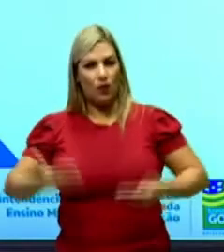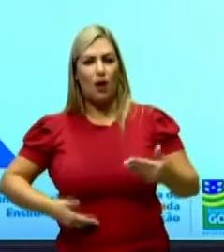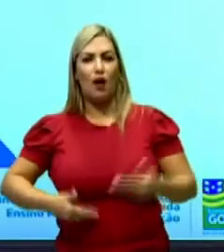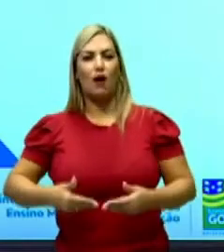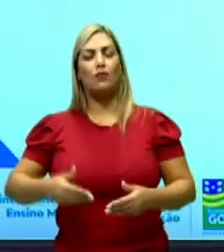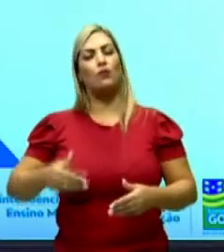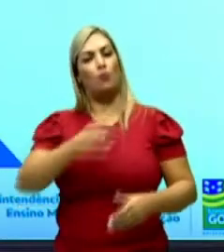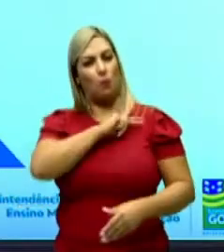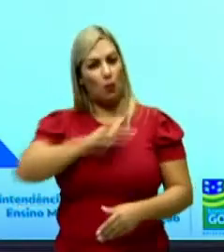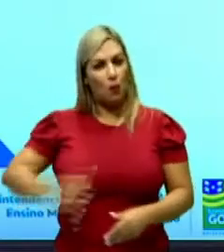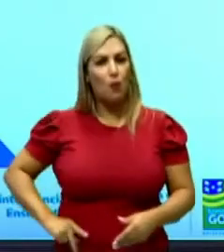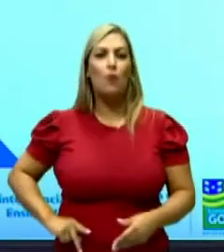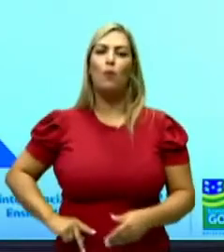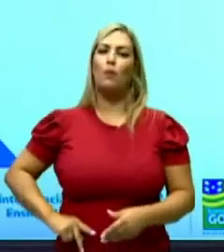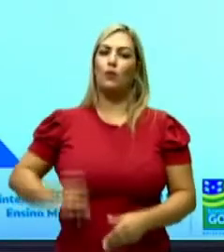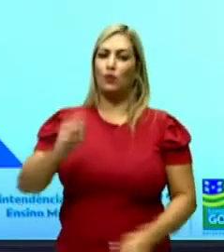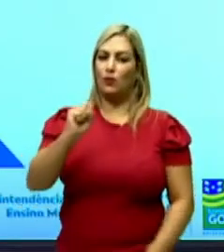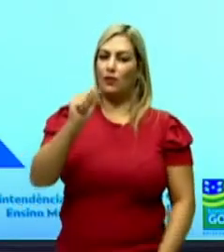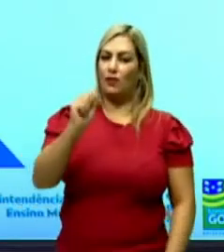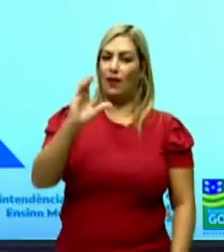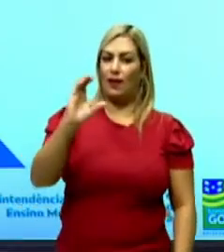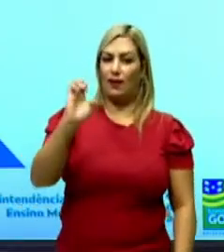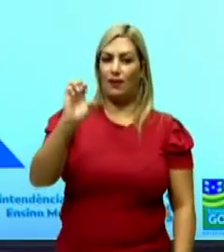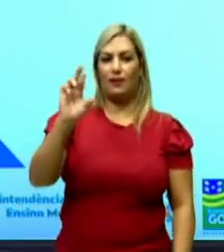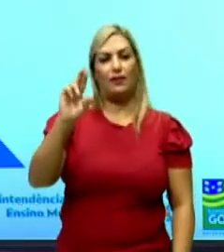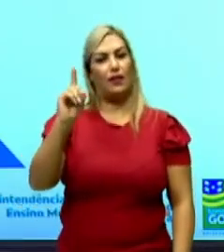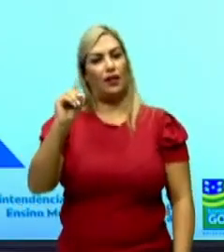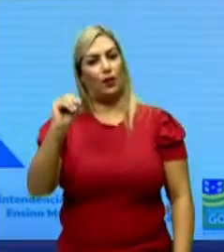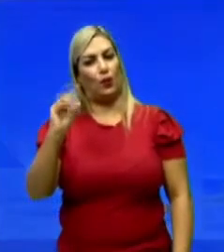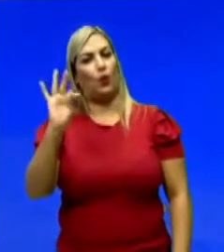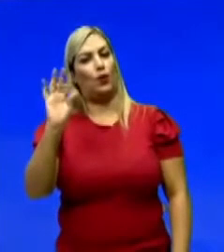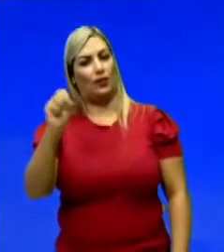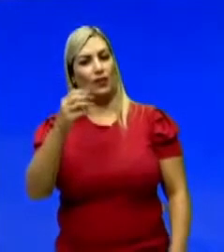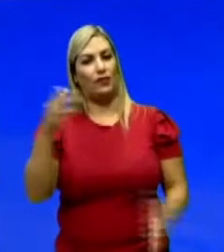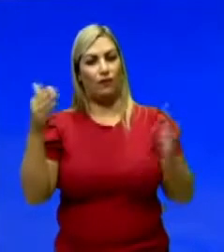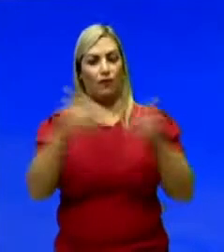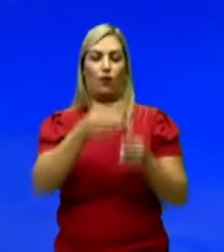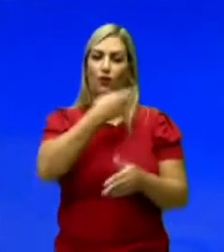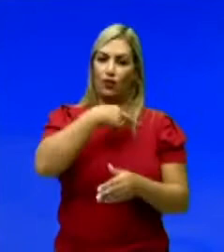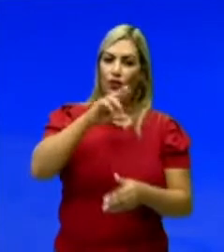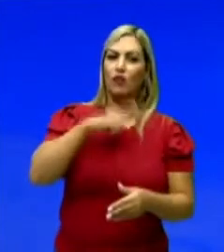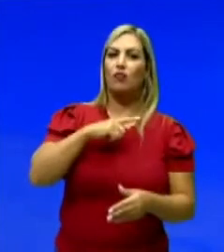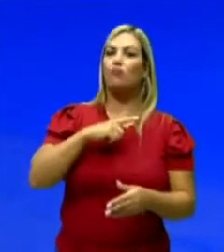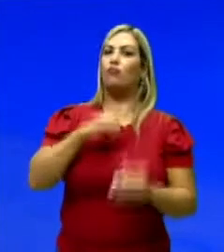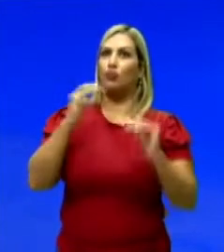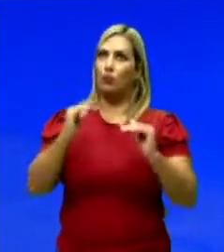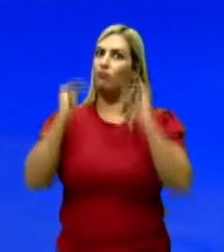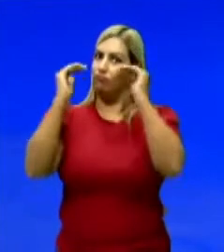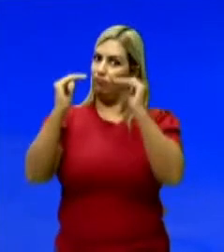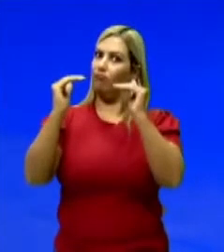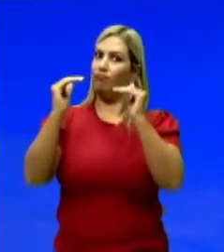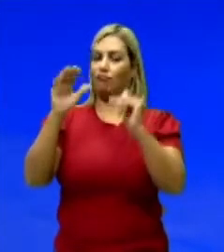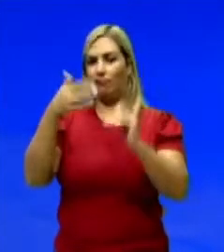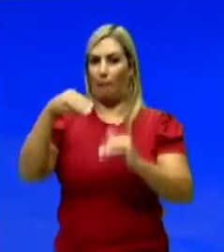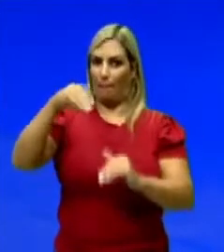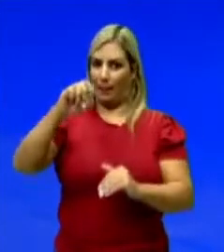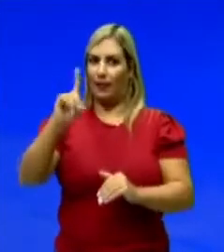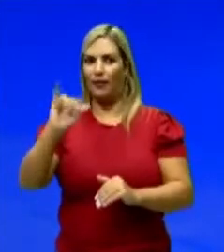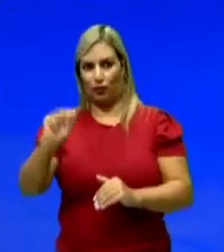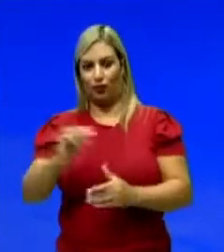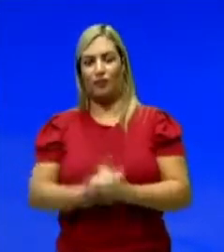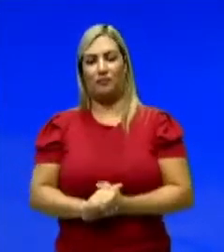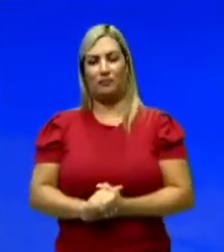então existiu uma certa uma certa classe média alta no egito se é que se pode